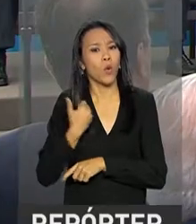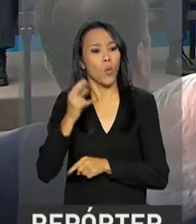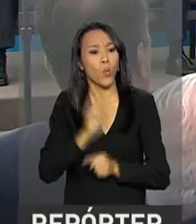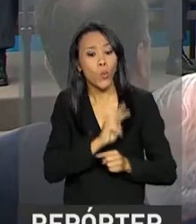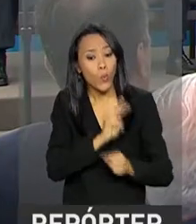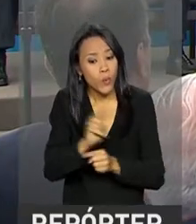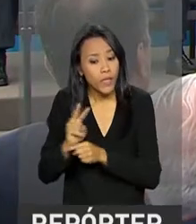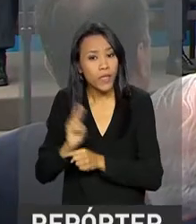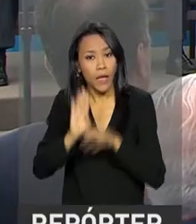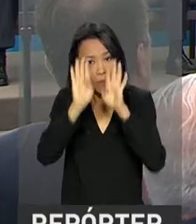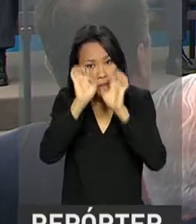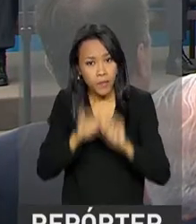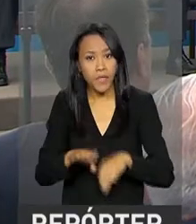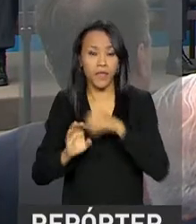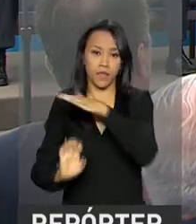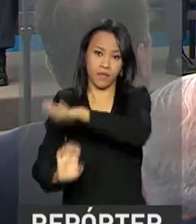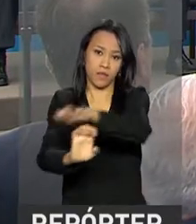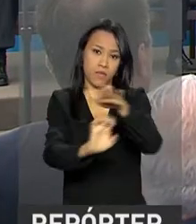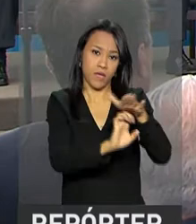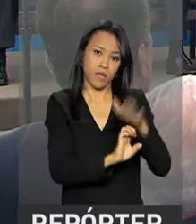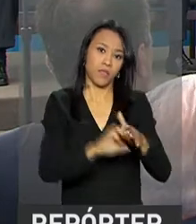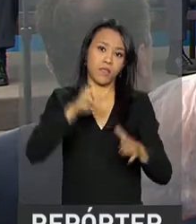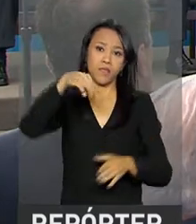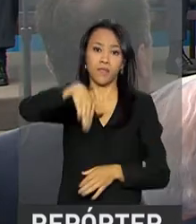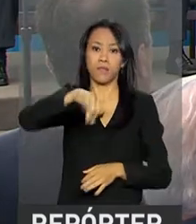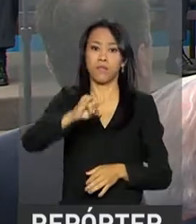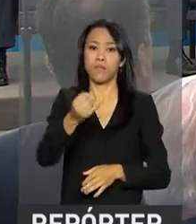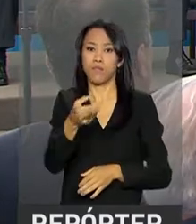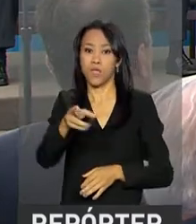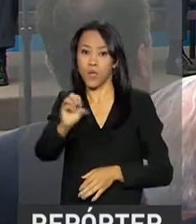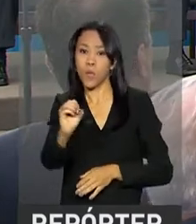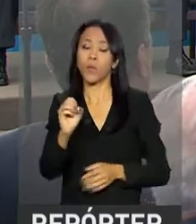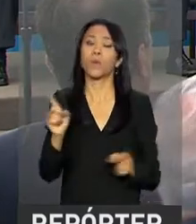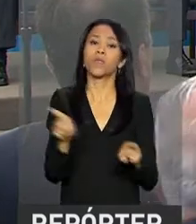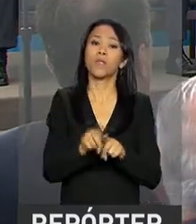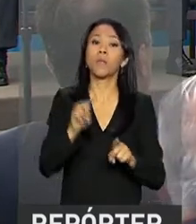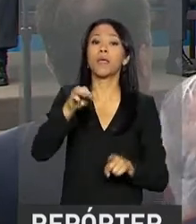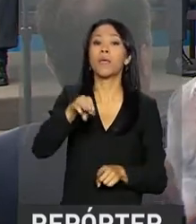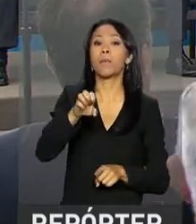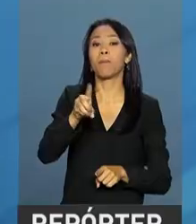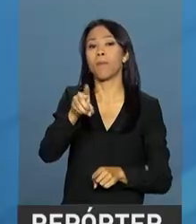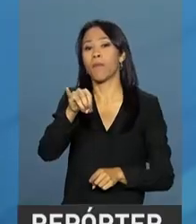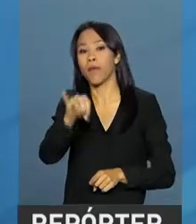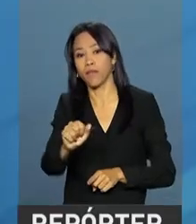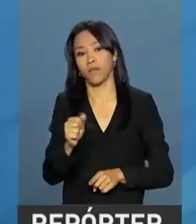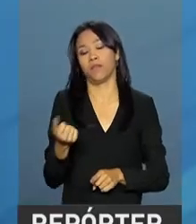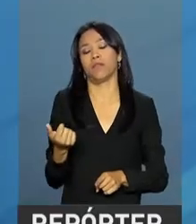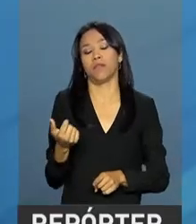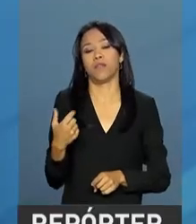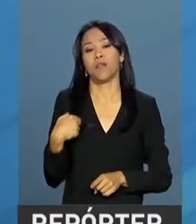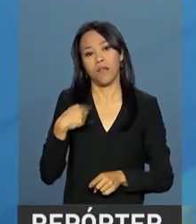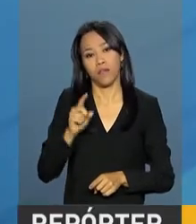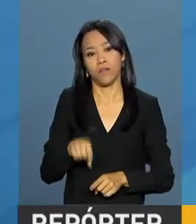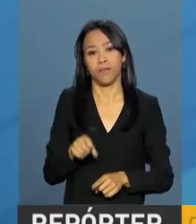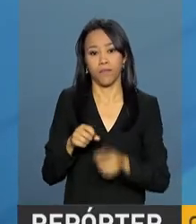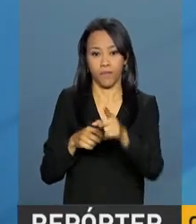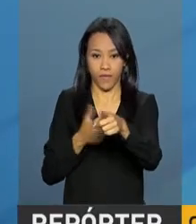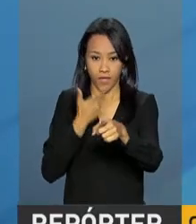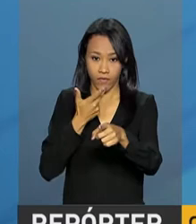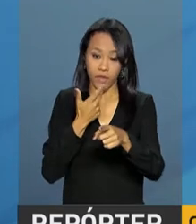micro pequenas e médias empresas e é isso que nós estamos fazendo pequeno é